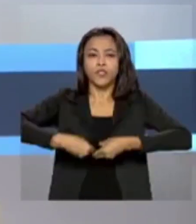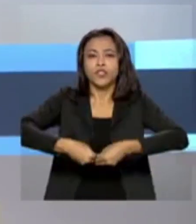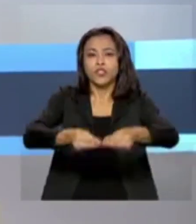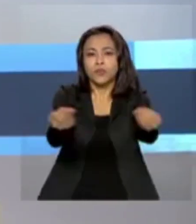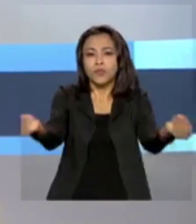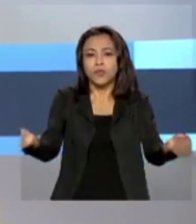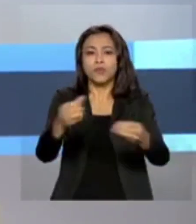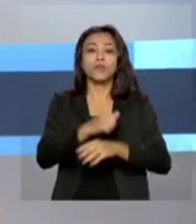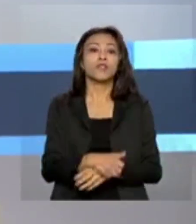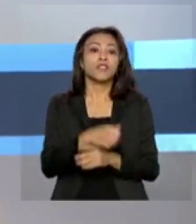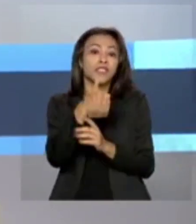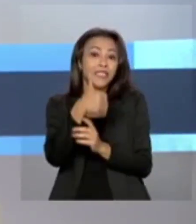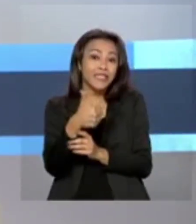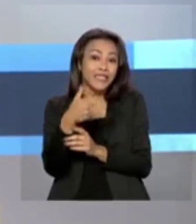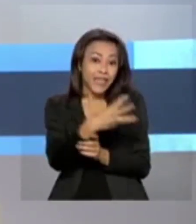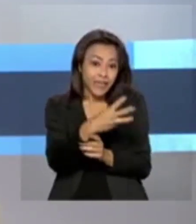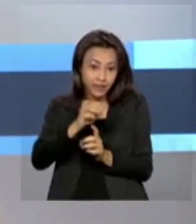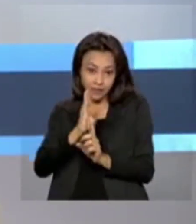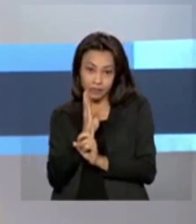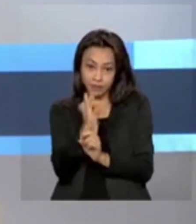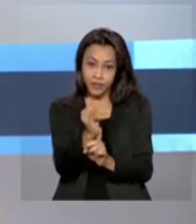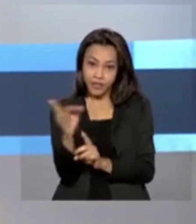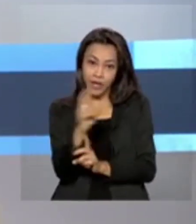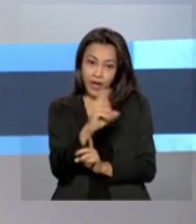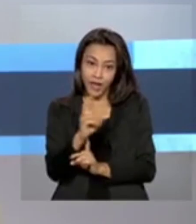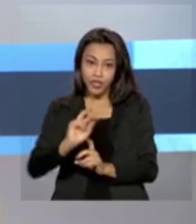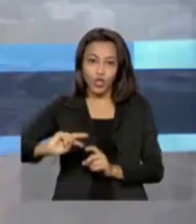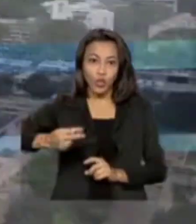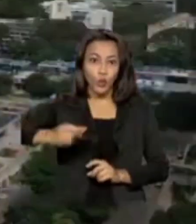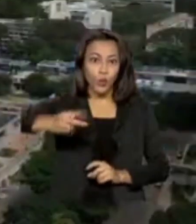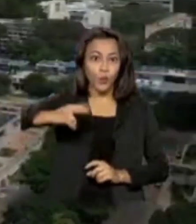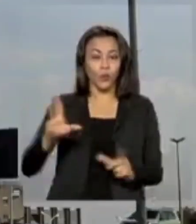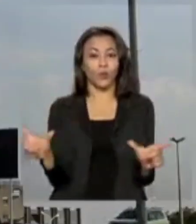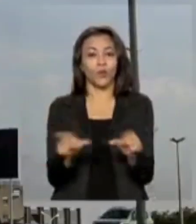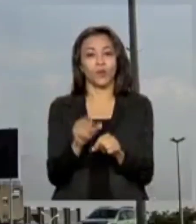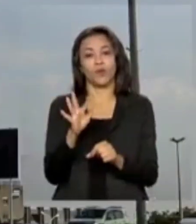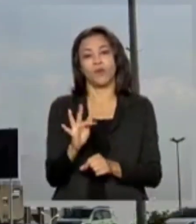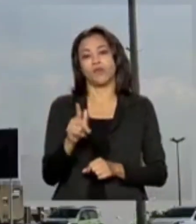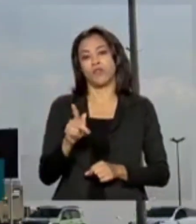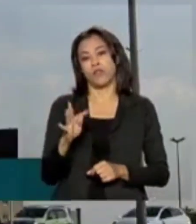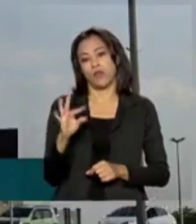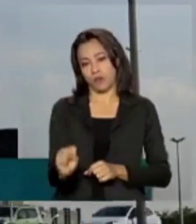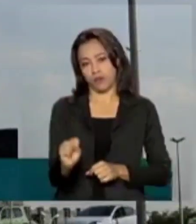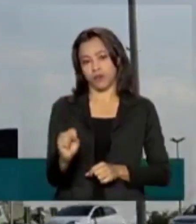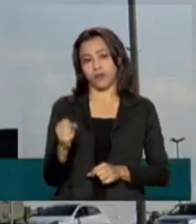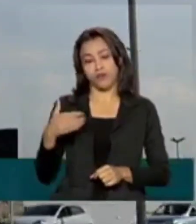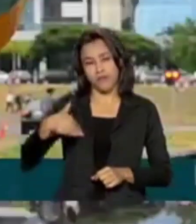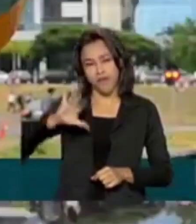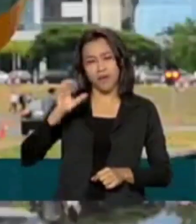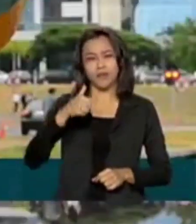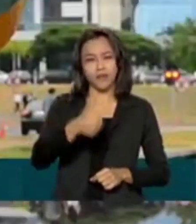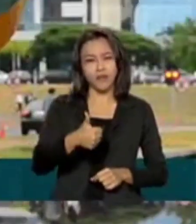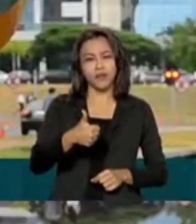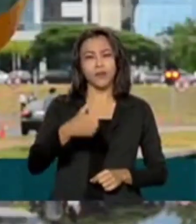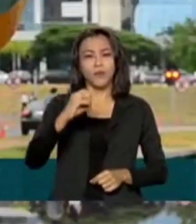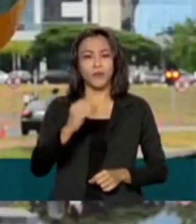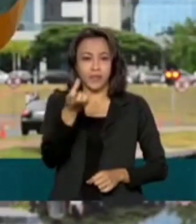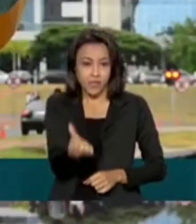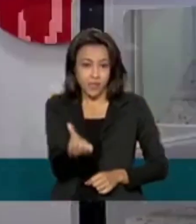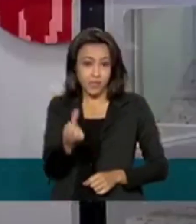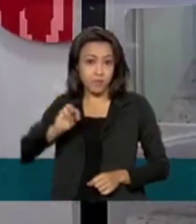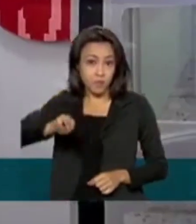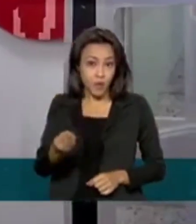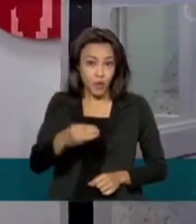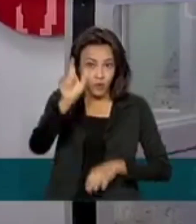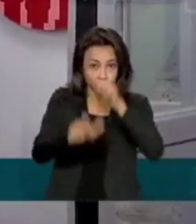bilhões de reais de lucro do FGTS, o Fundo de Garantia do Tempo de Serviço. Mais de 106 milhões de trabalhadores